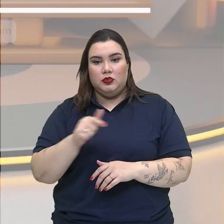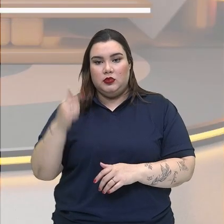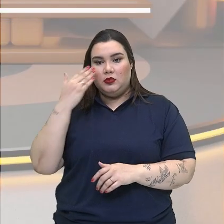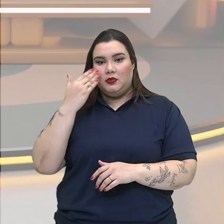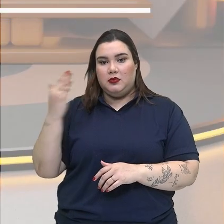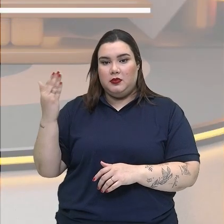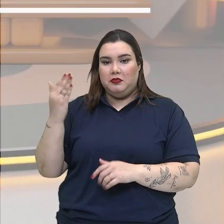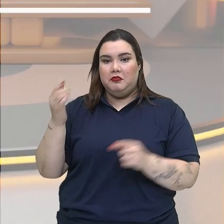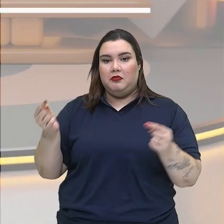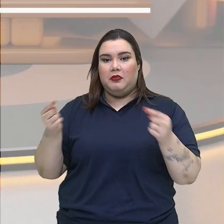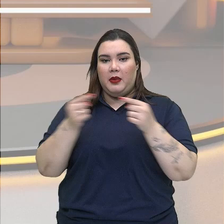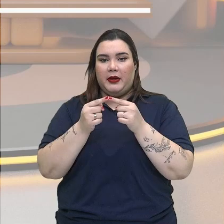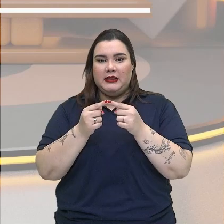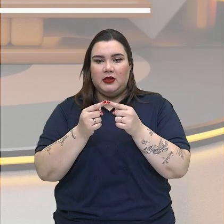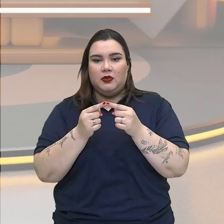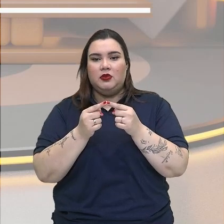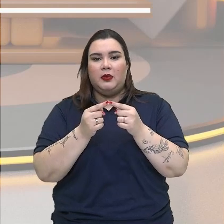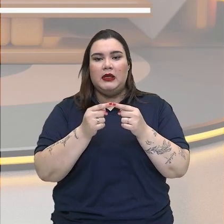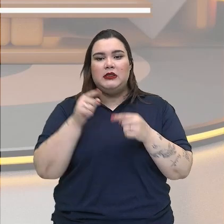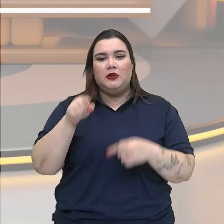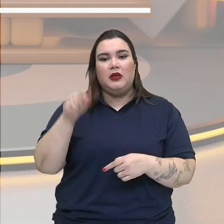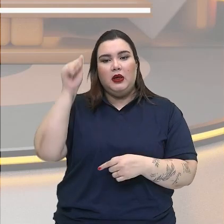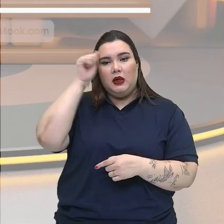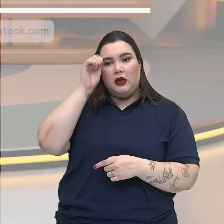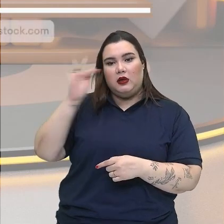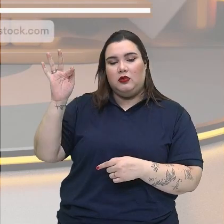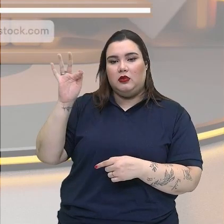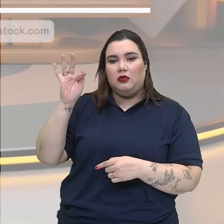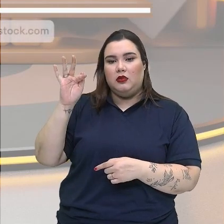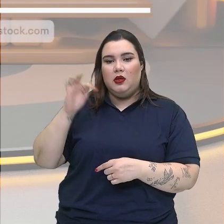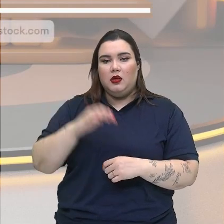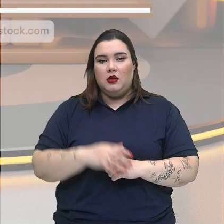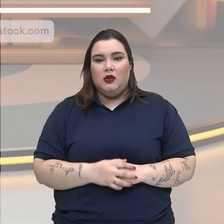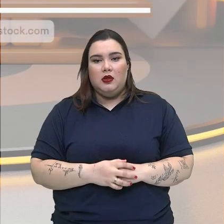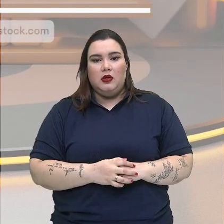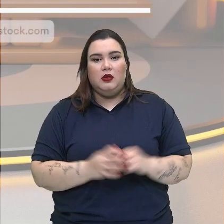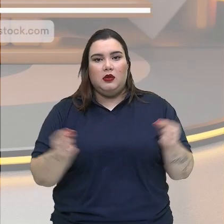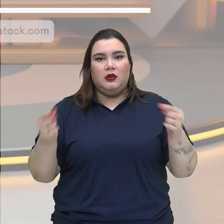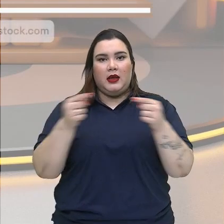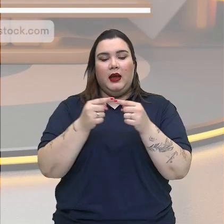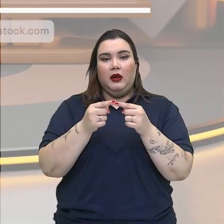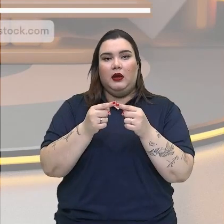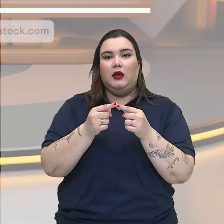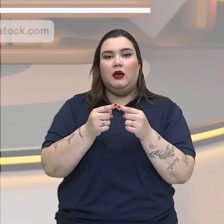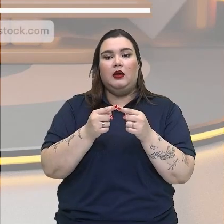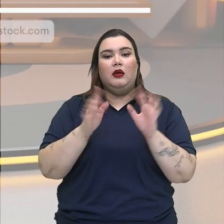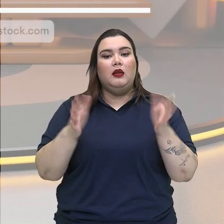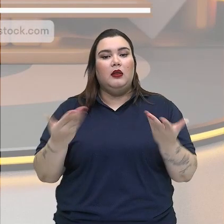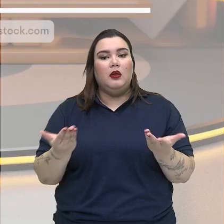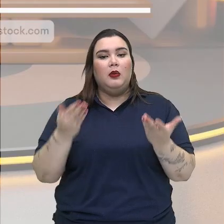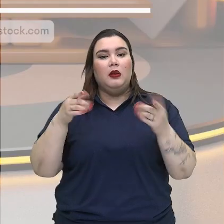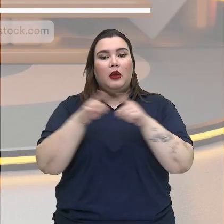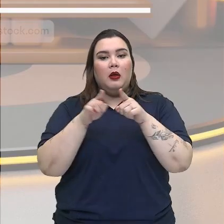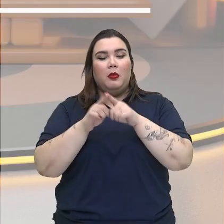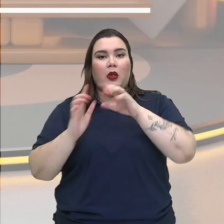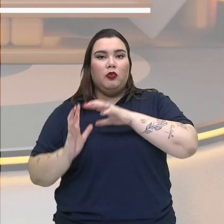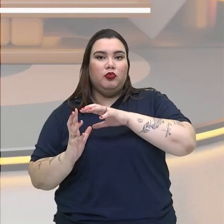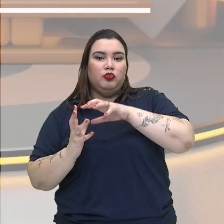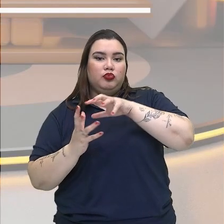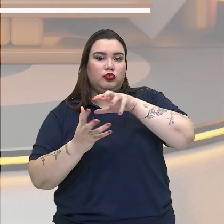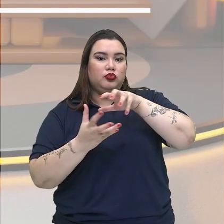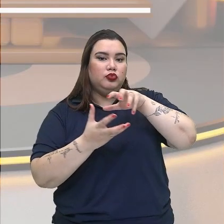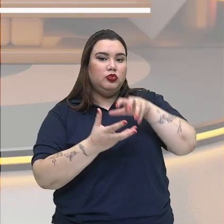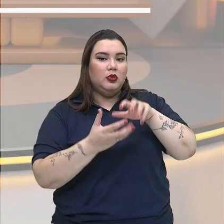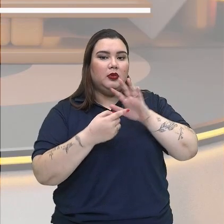continente africano. A gente está saindo do continente africano, vai dar uma volta no mundo e vamos chegar aqui,